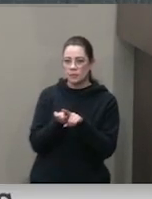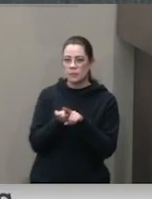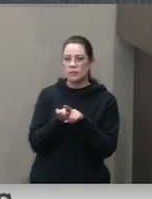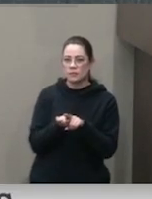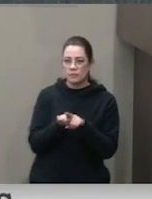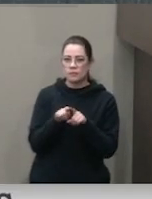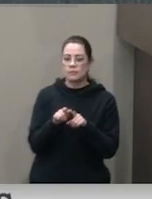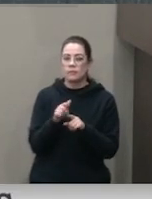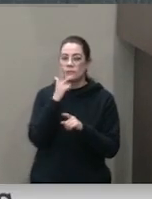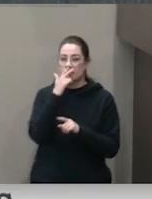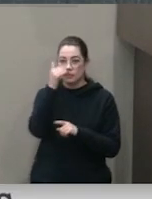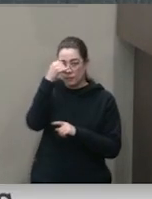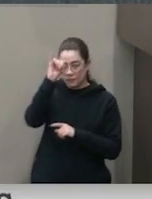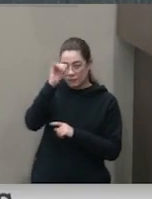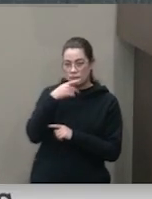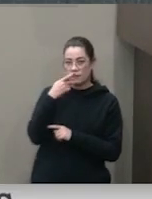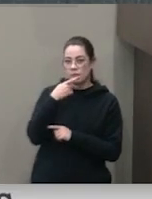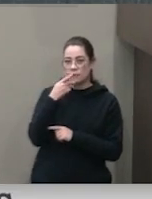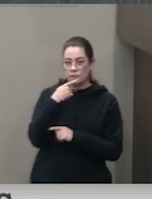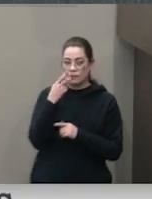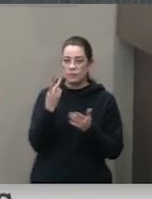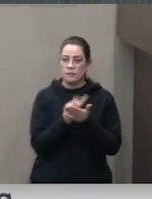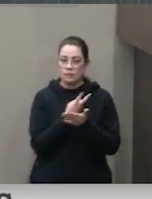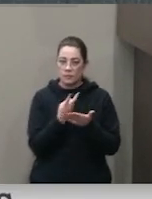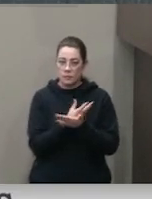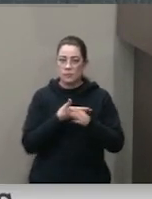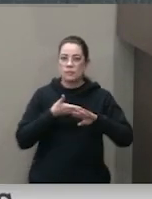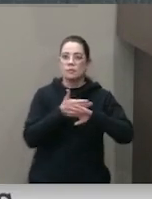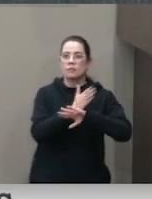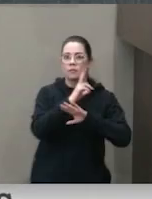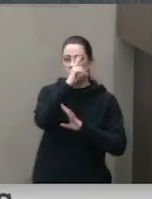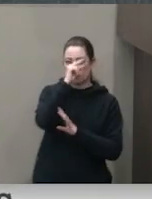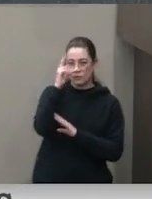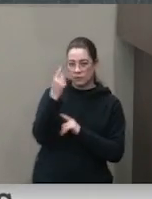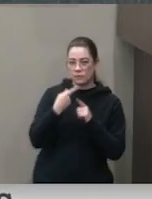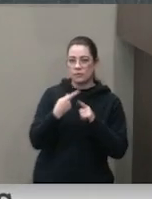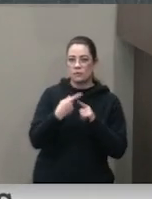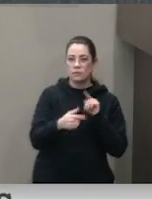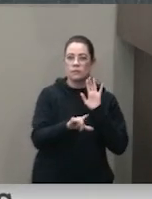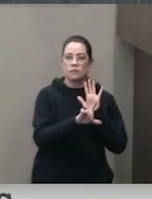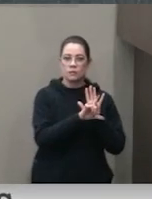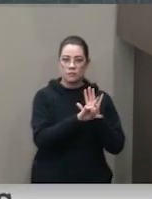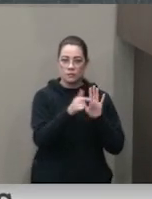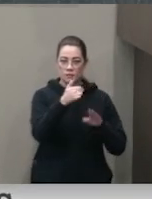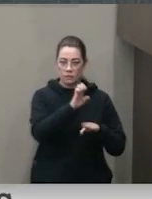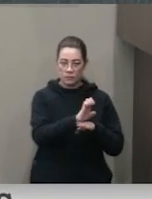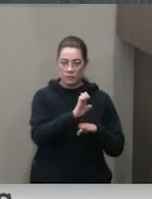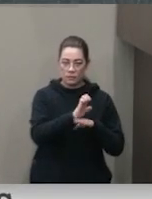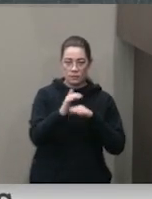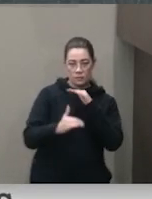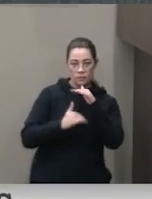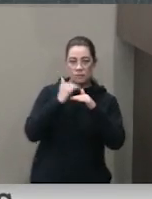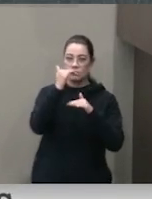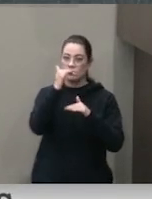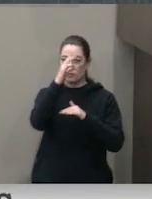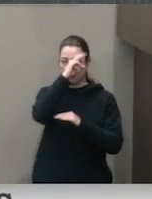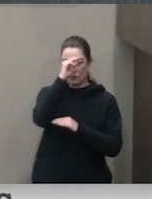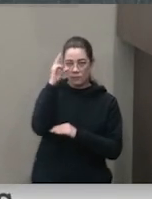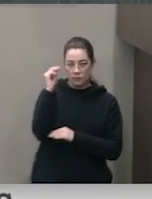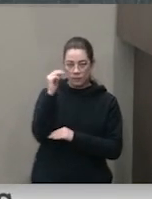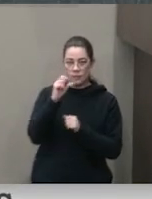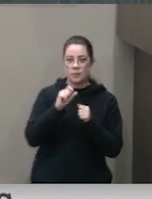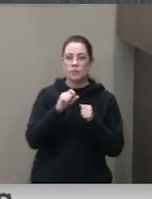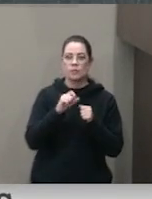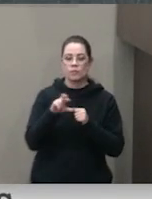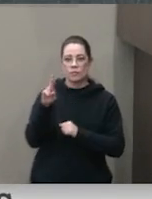nenhuma desinformação. Então, passou, sim, também pela prefeitura, porque a legislação estadual ela não está acima da municipal. Foi feito